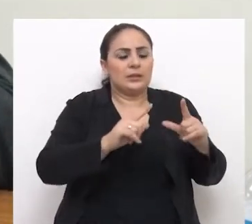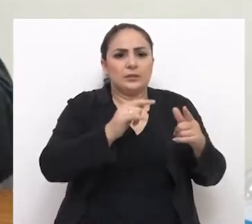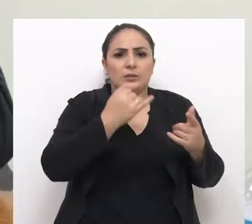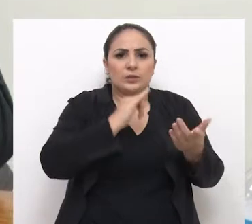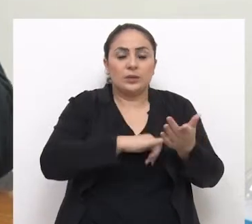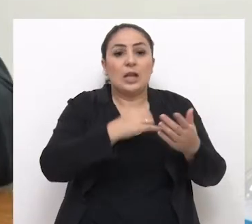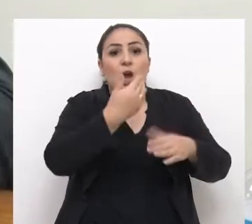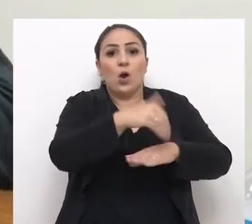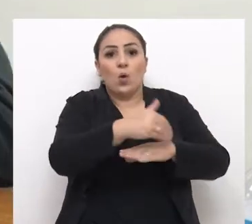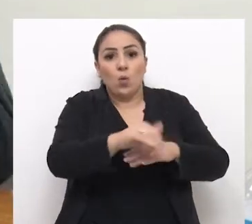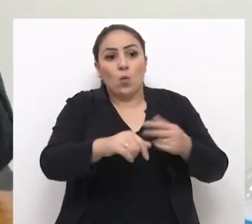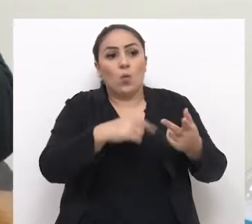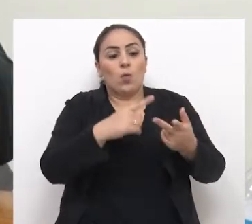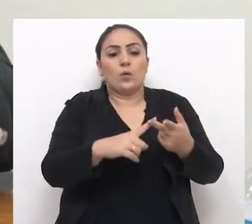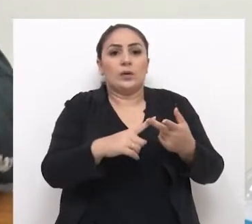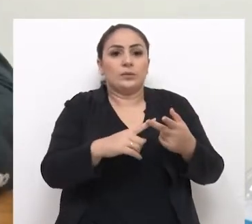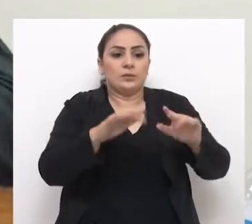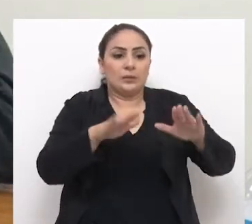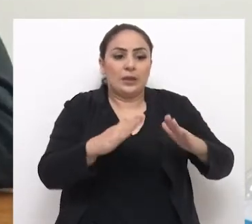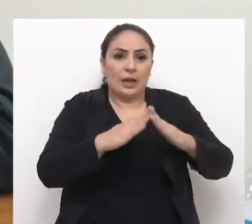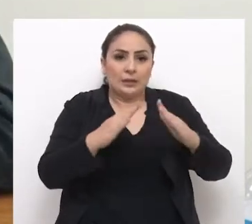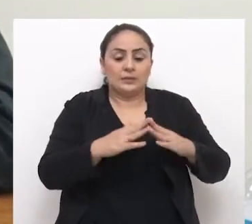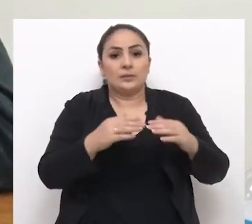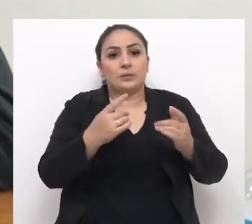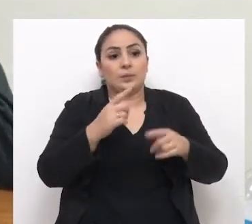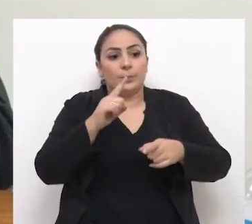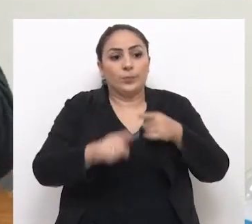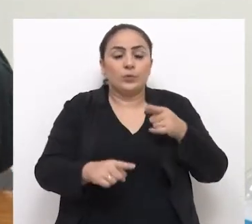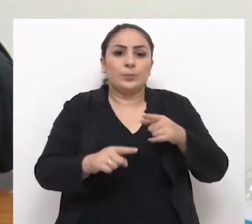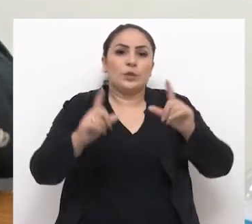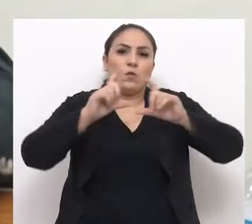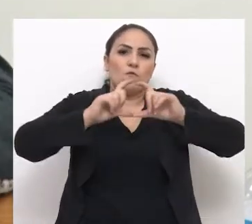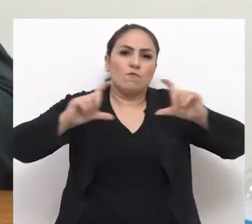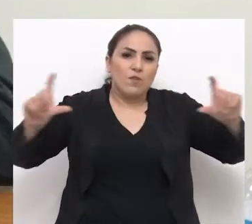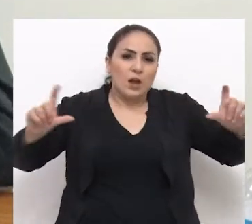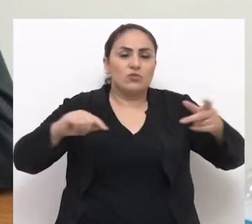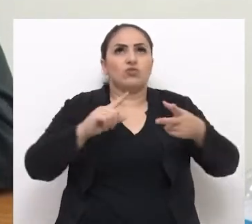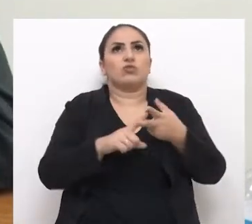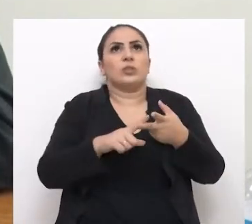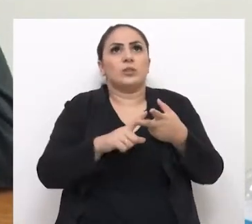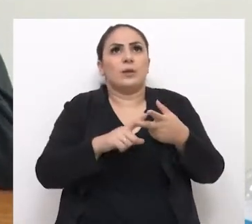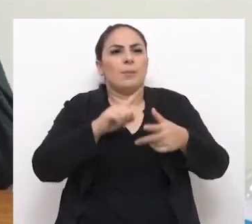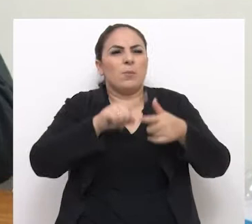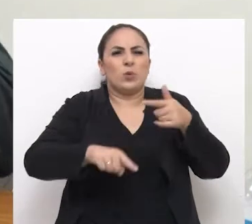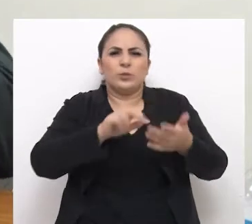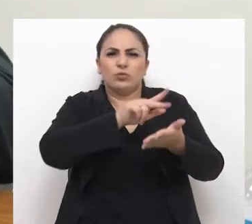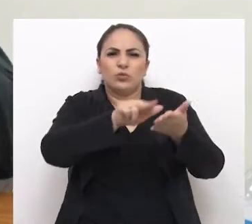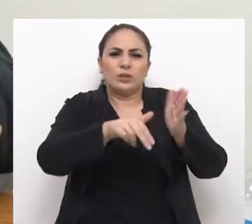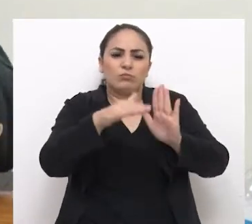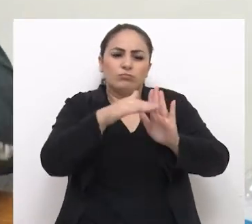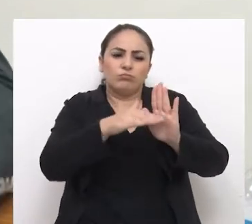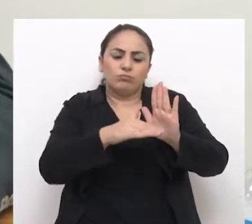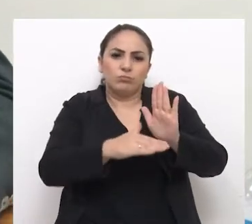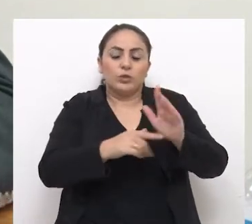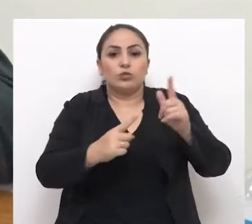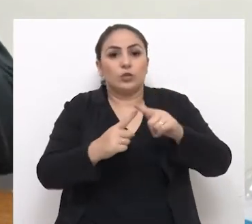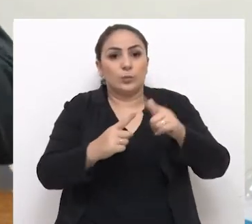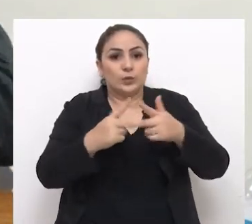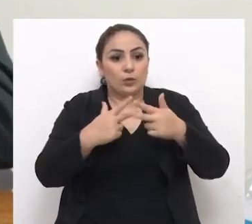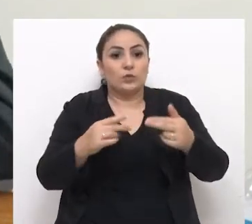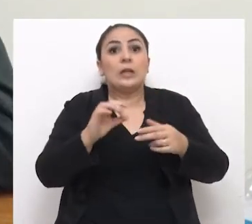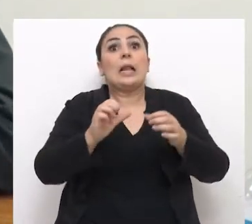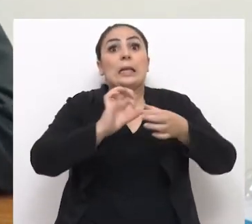em postes, placas nas ruas, placas em residências, proibido faixas, proibido vários tipos de